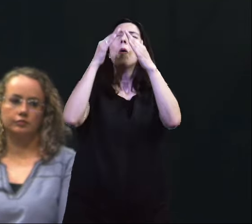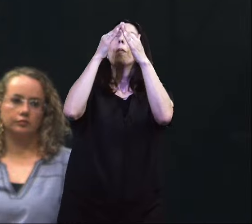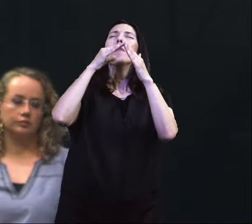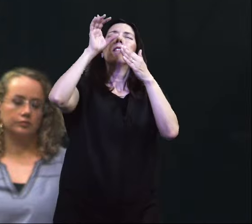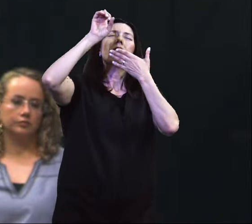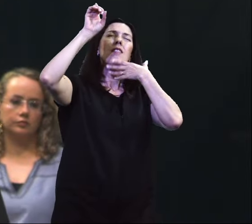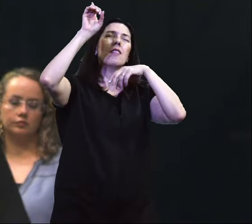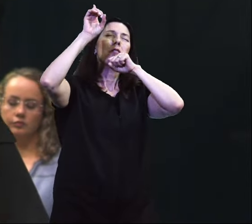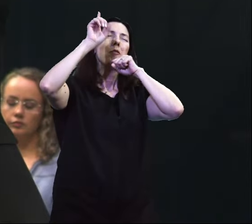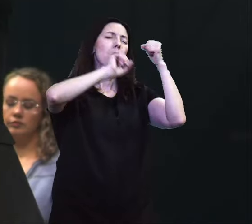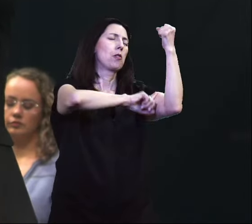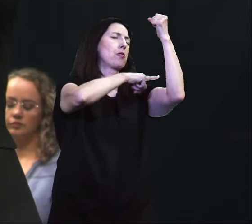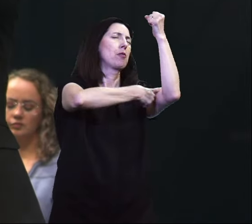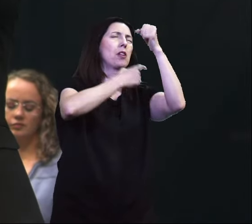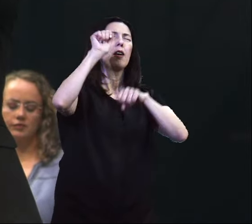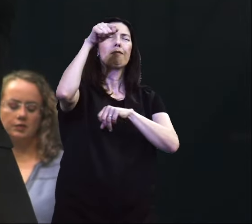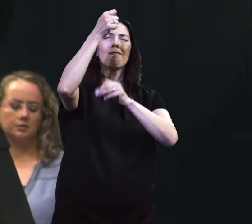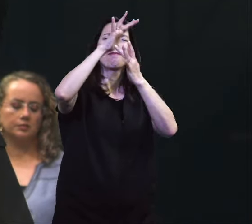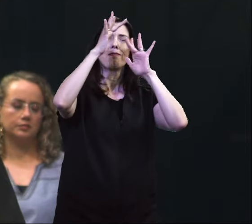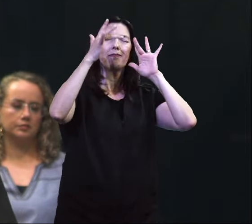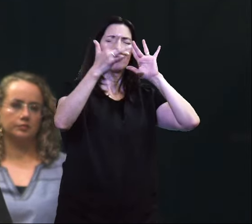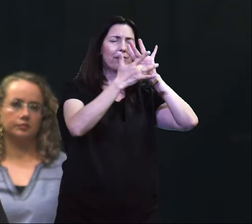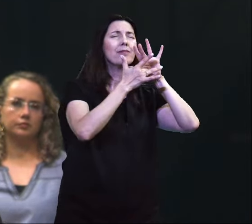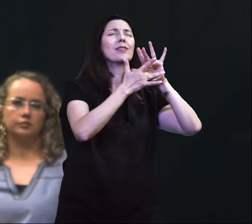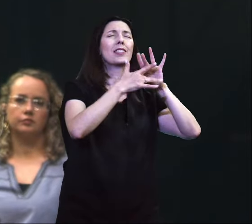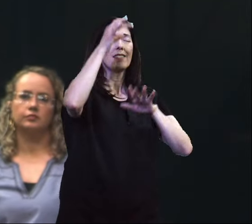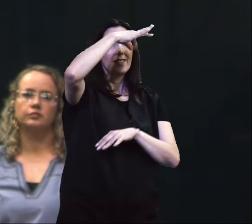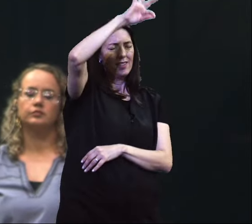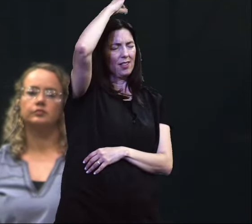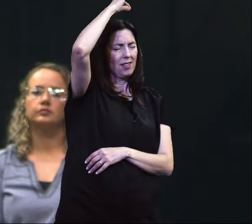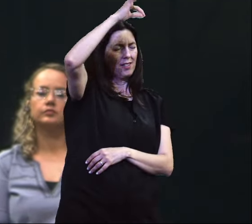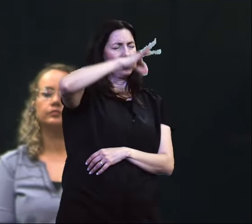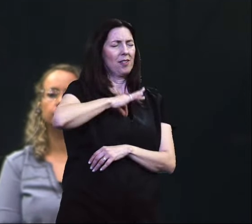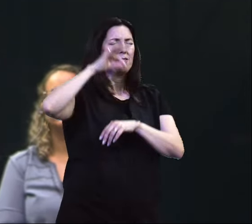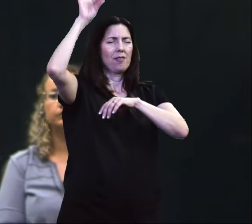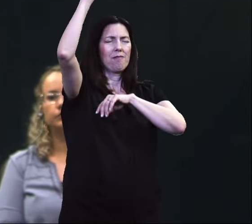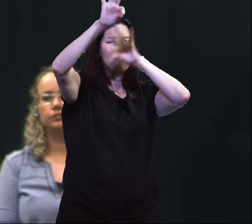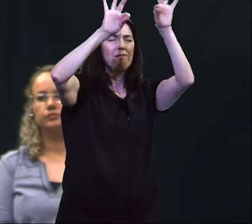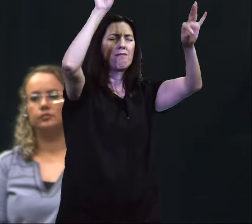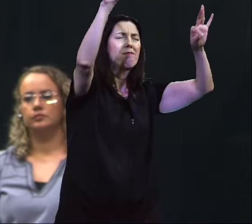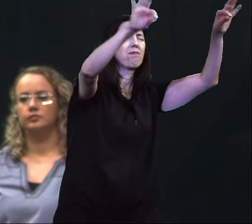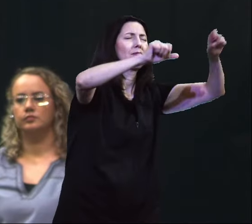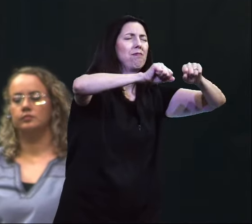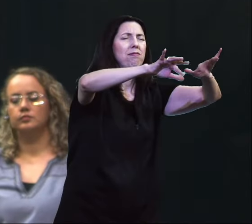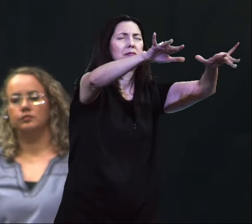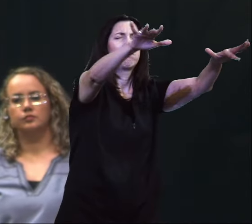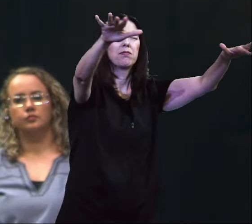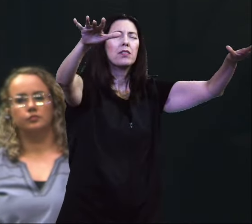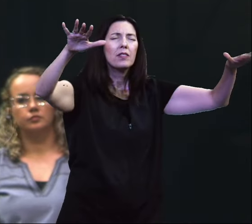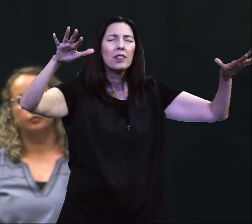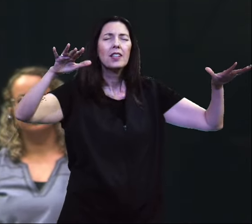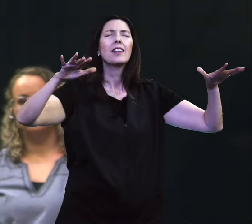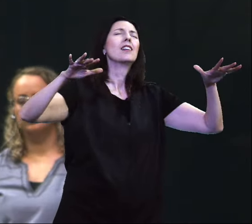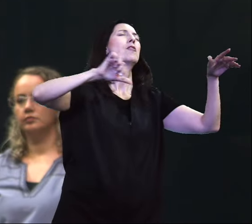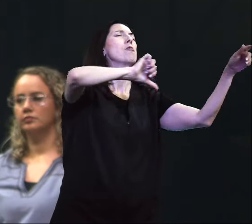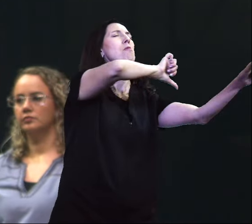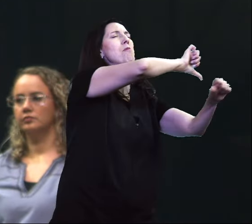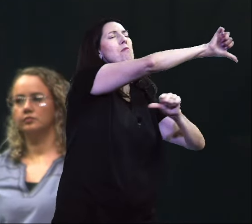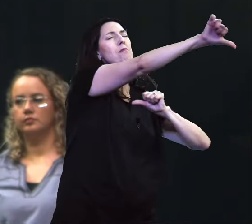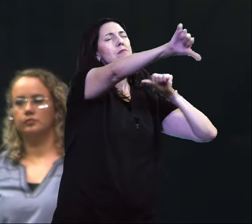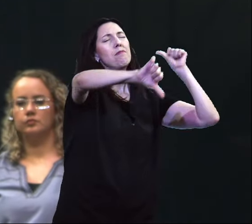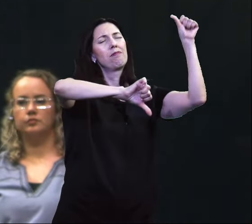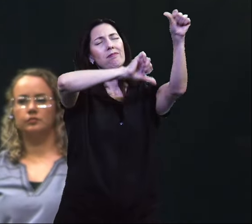Pai, na autoridade do nome de Jesus, que o teu Espírito seja derramado sobre a vida dos meus irmãos, e que um mover de